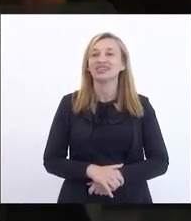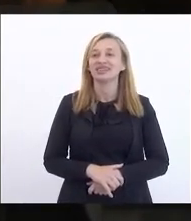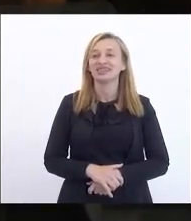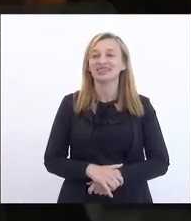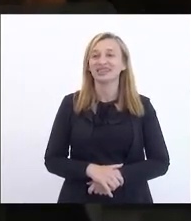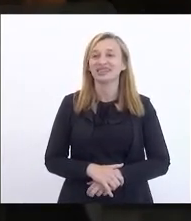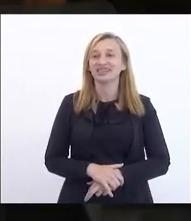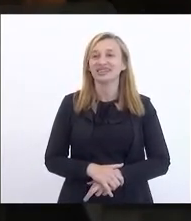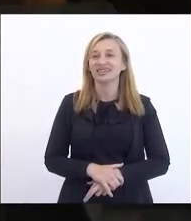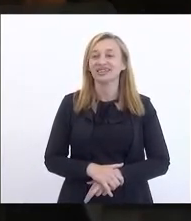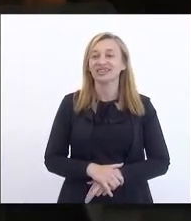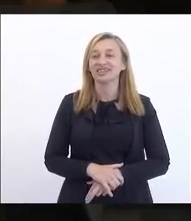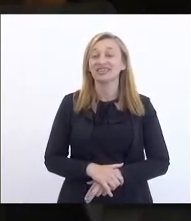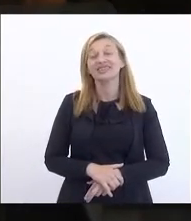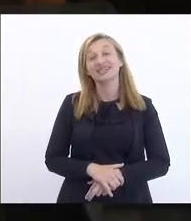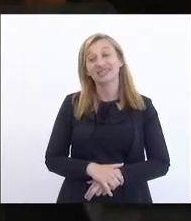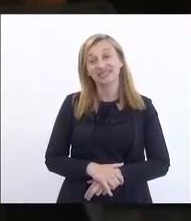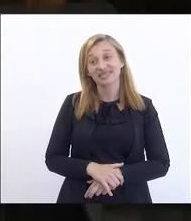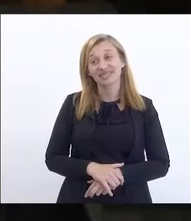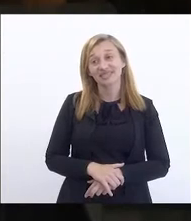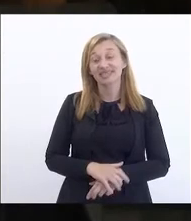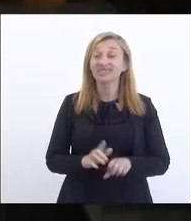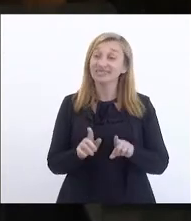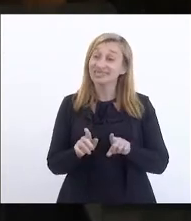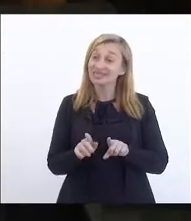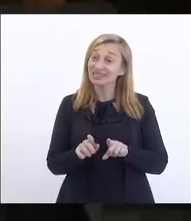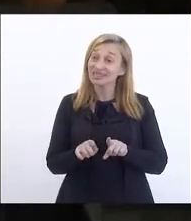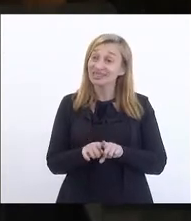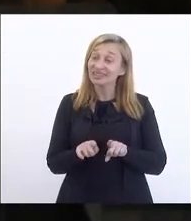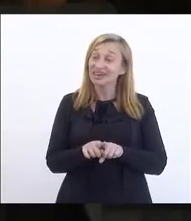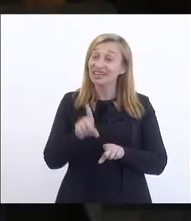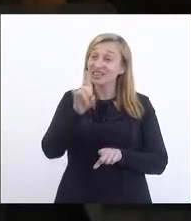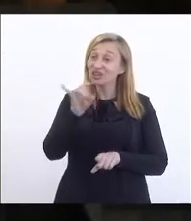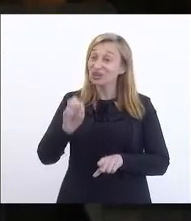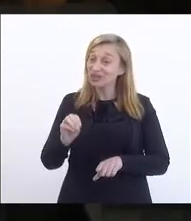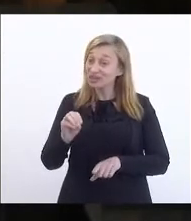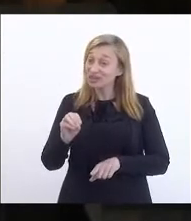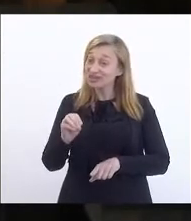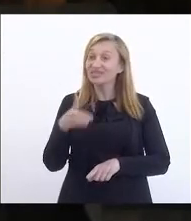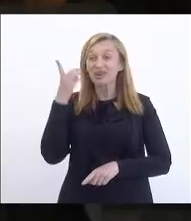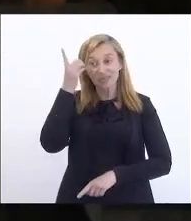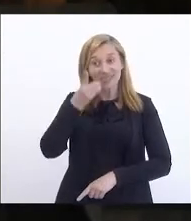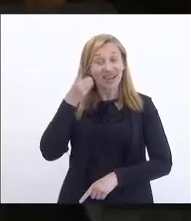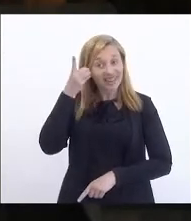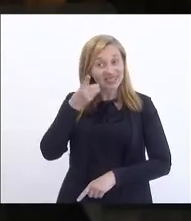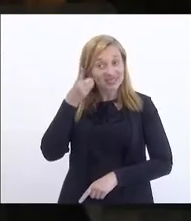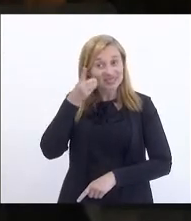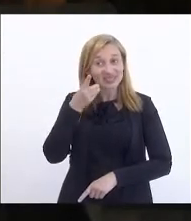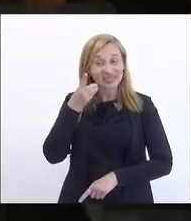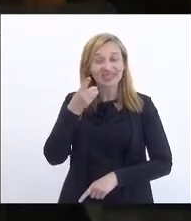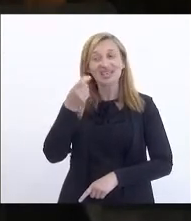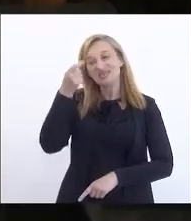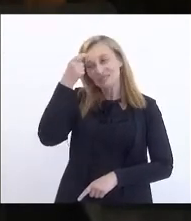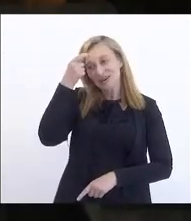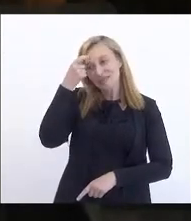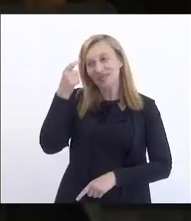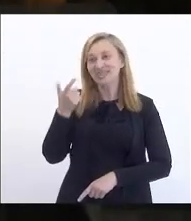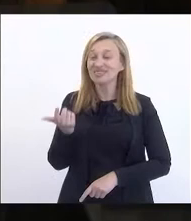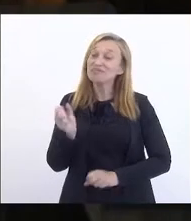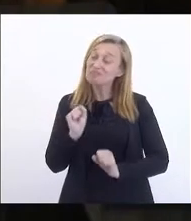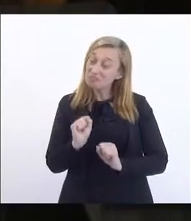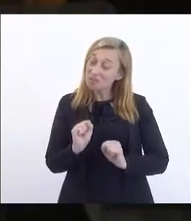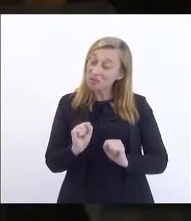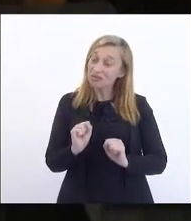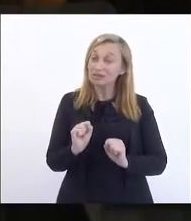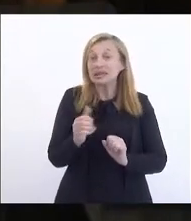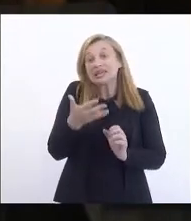e, quiçá, deputado Dionísio Lins, e, de memória, posso